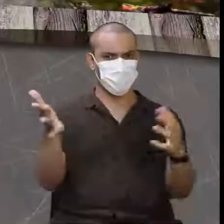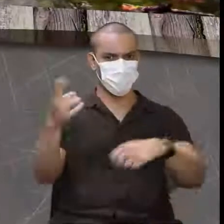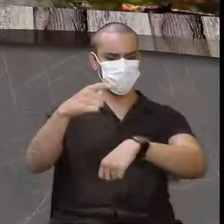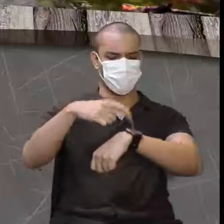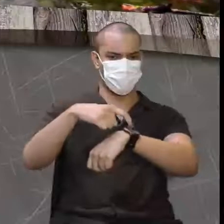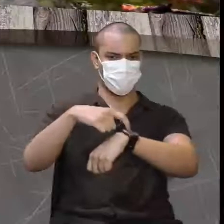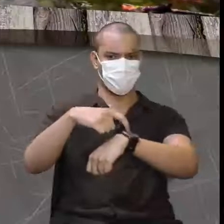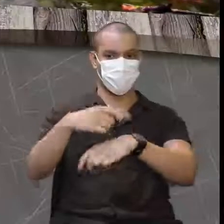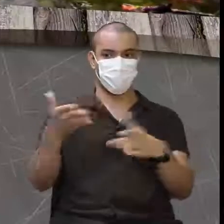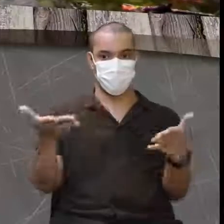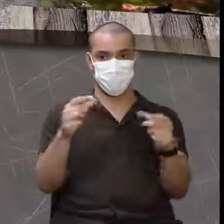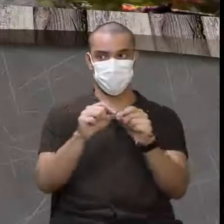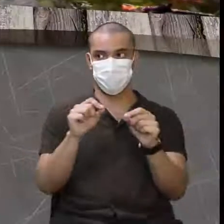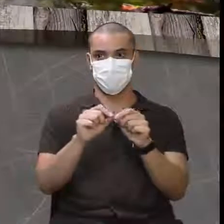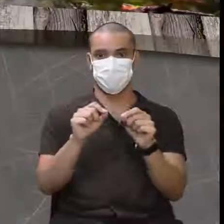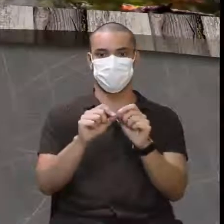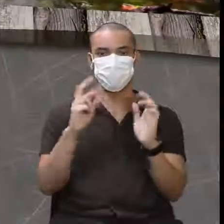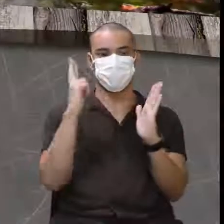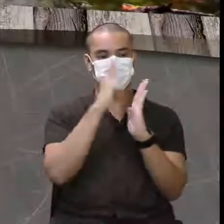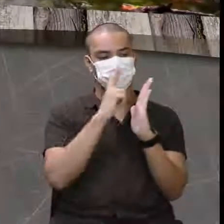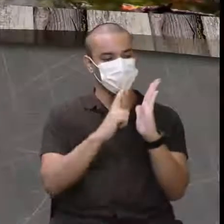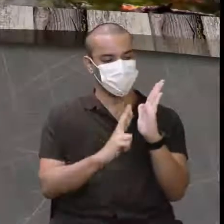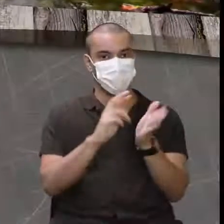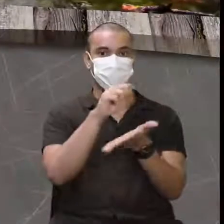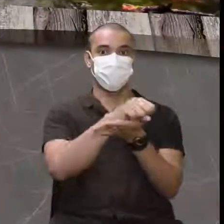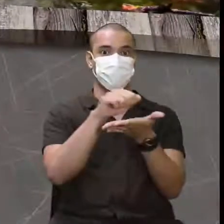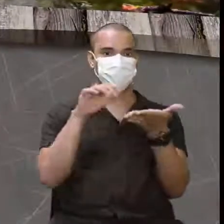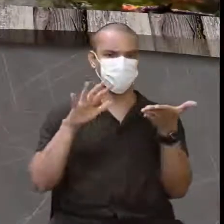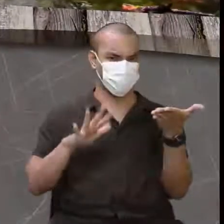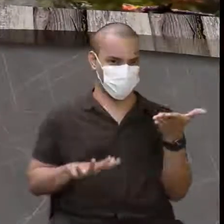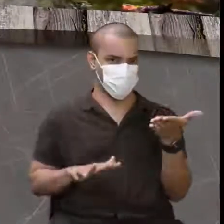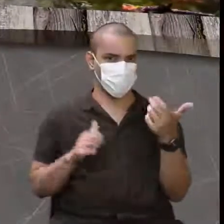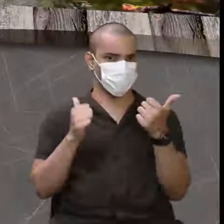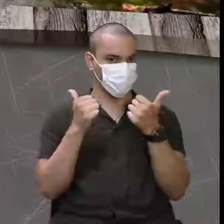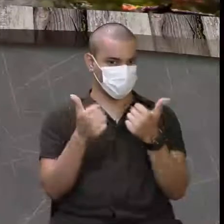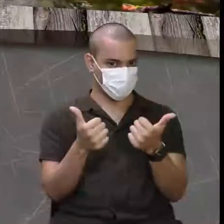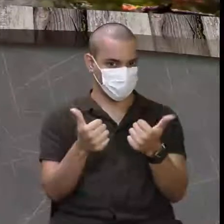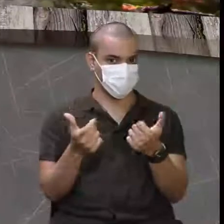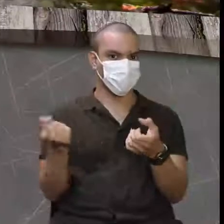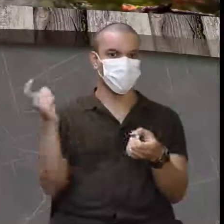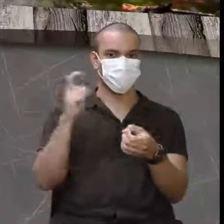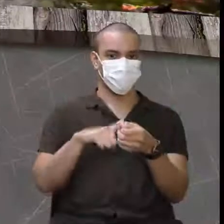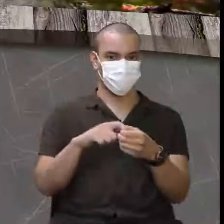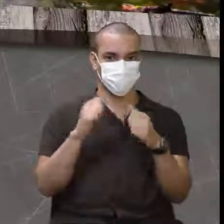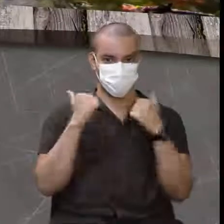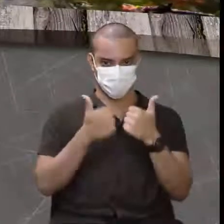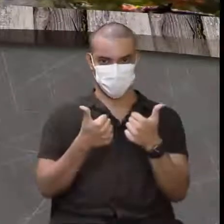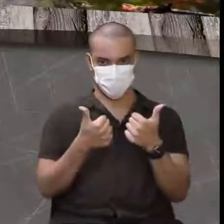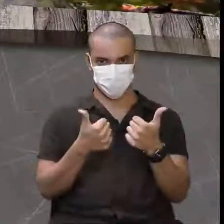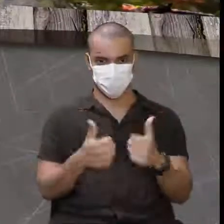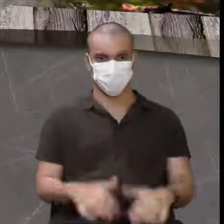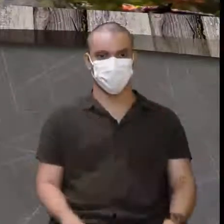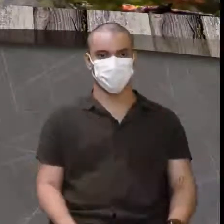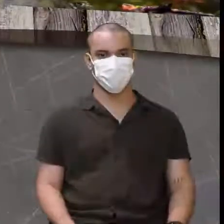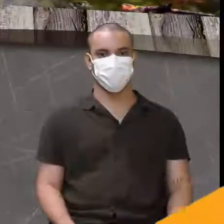tempinho agora para você fazer aquela atividade, tá bom? E é já já. Vamos lá?